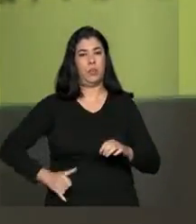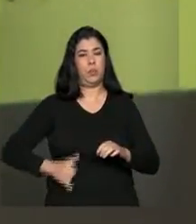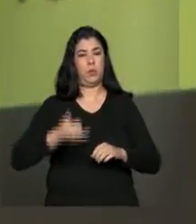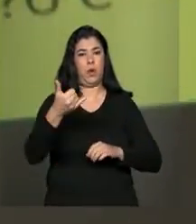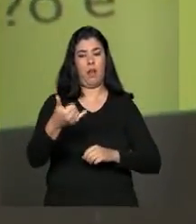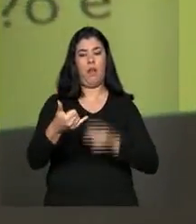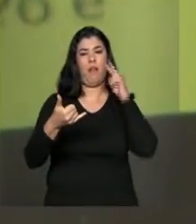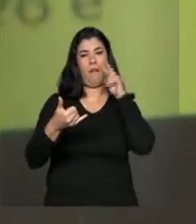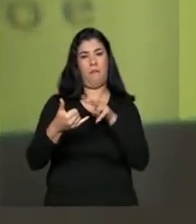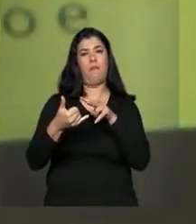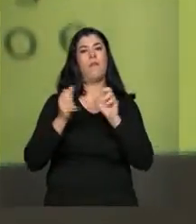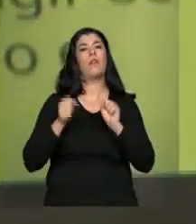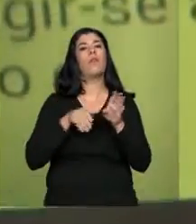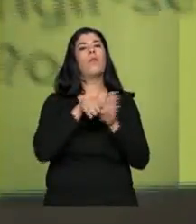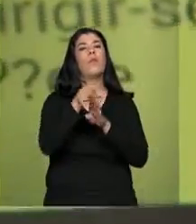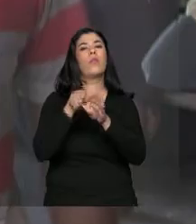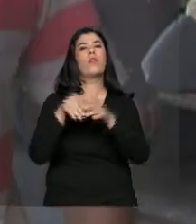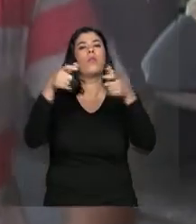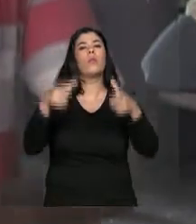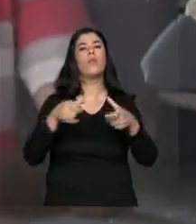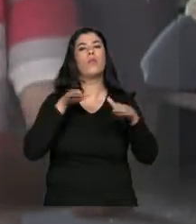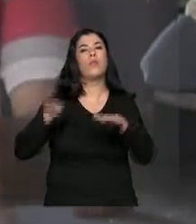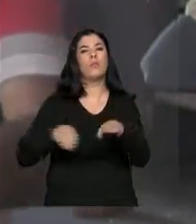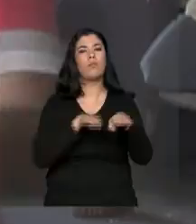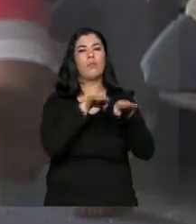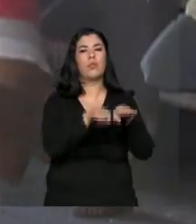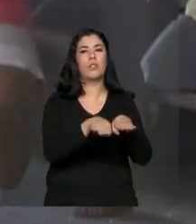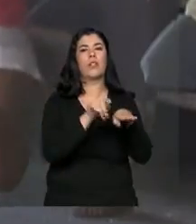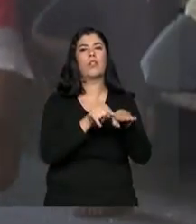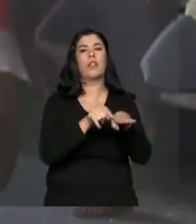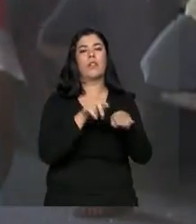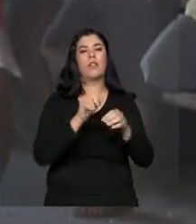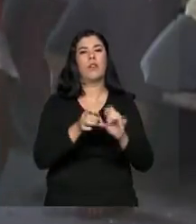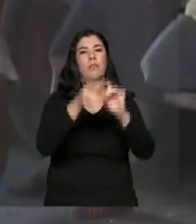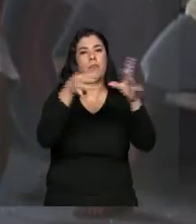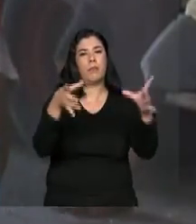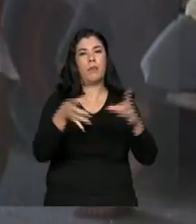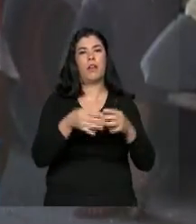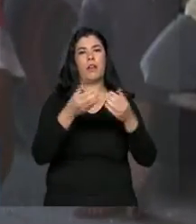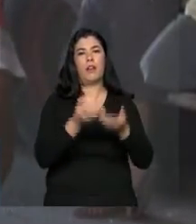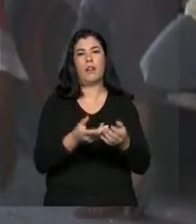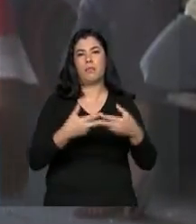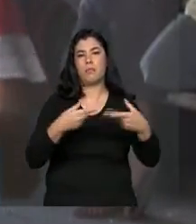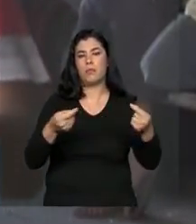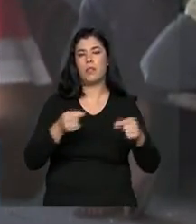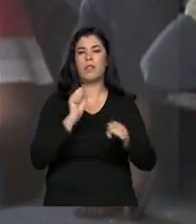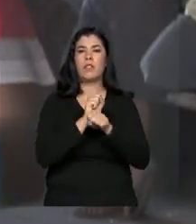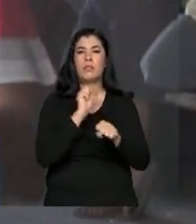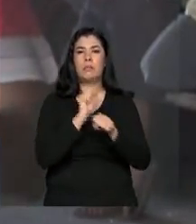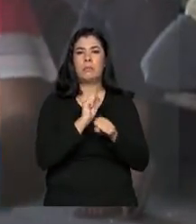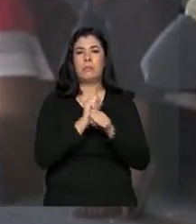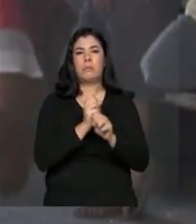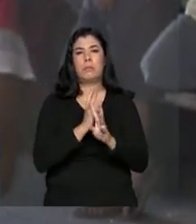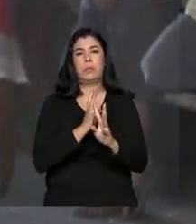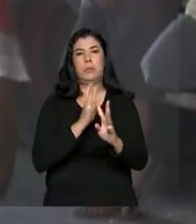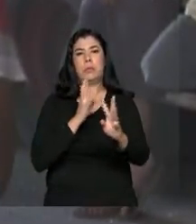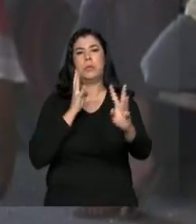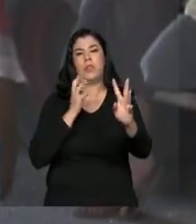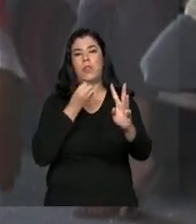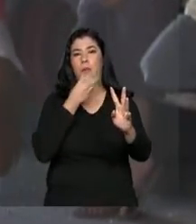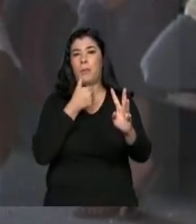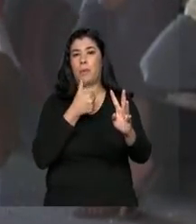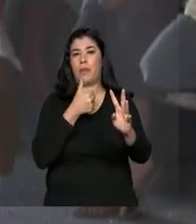as orientações das vagas liberadas. E você conseguindo entrar no pátio onde você vai ficar, esperar para descarregar e entrar numa